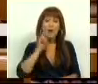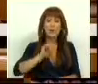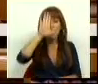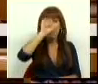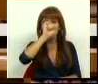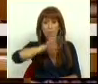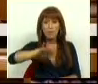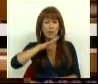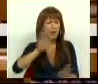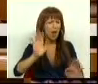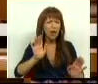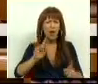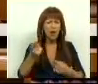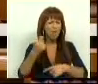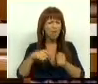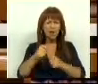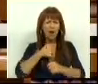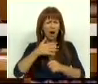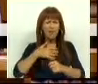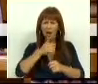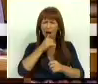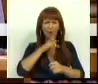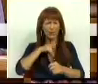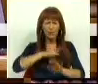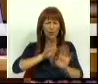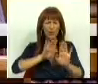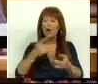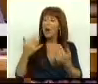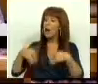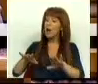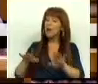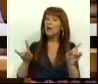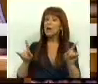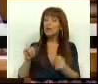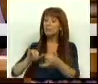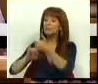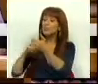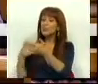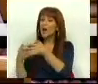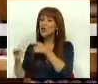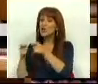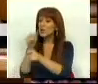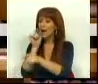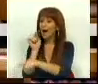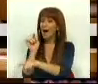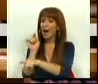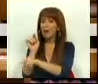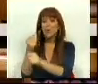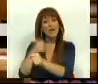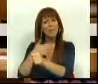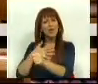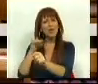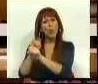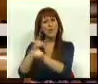Ministra do Ambiente que não vai vender a empresa Águas de Portugal, vai antes concessionar a gestão da água a